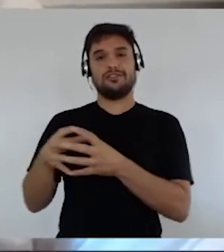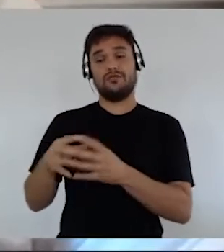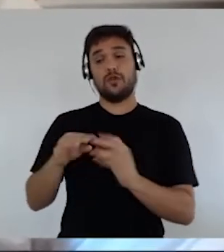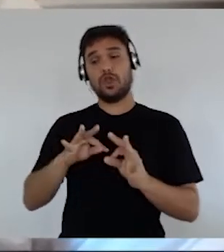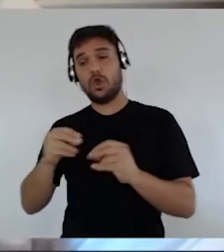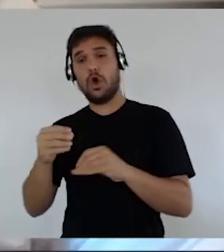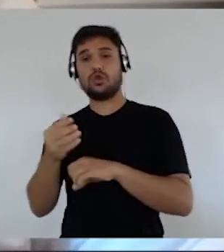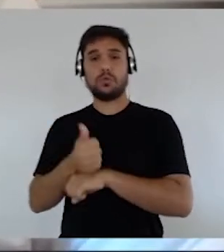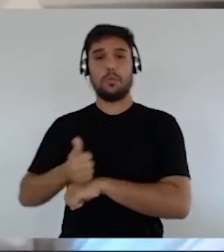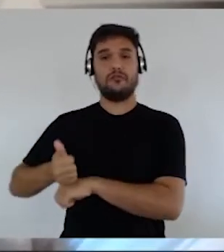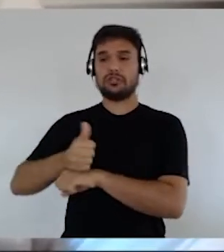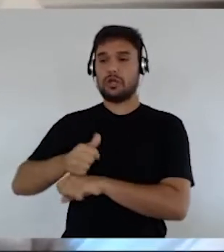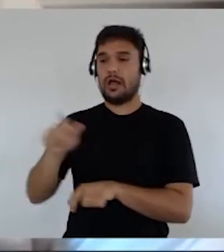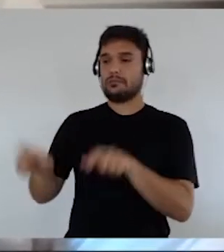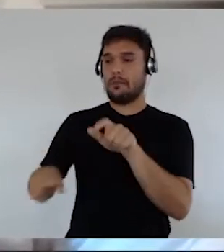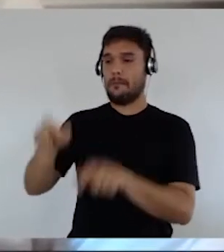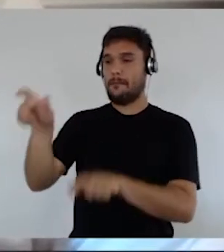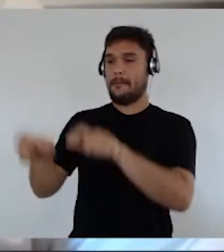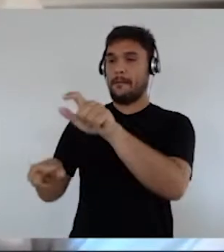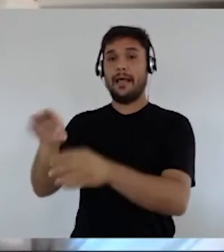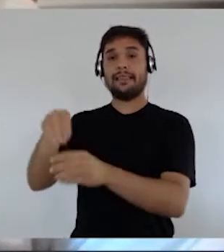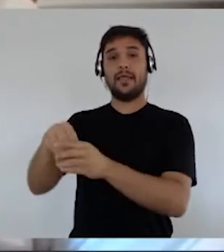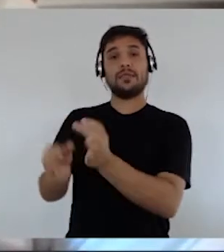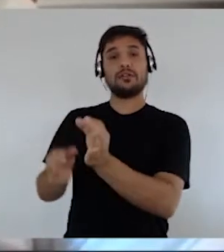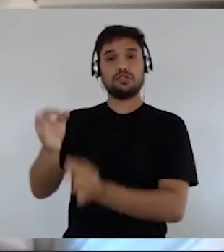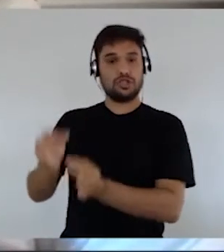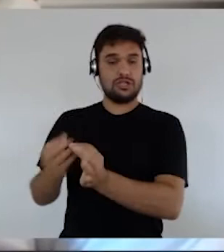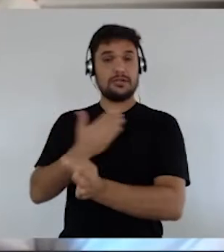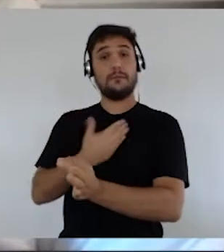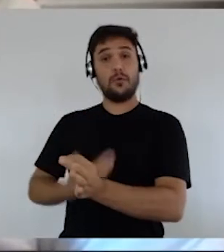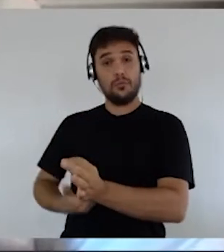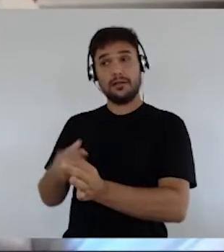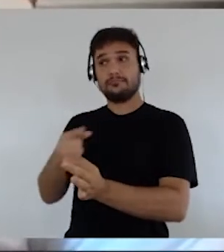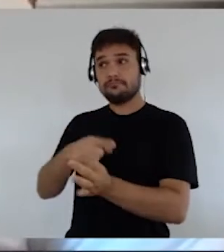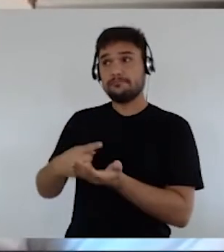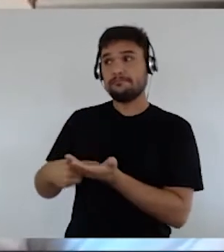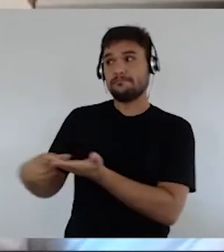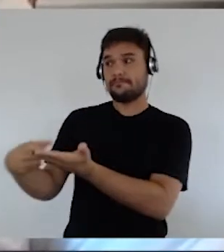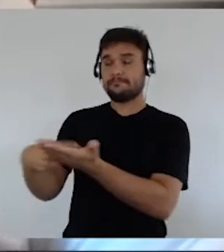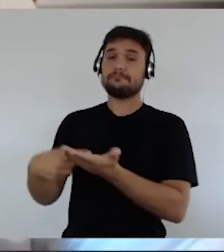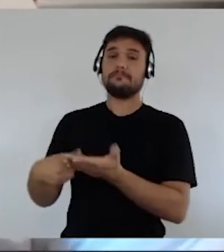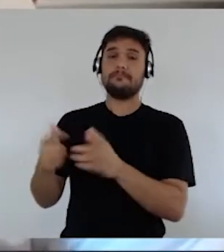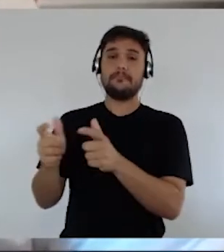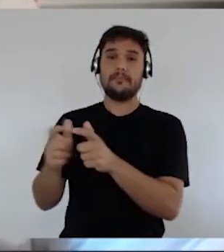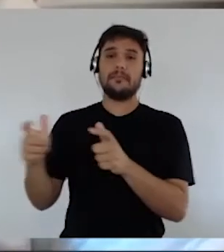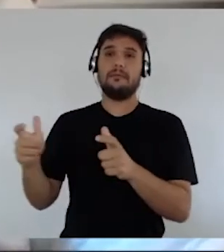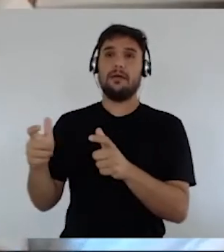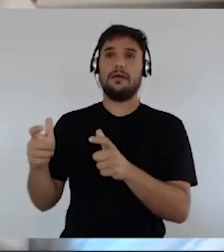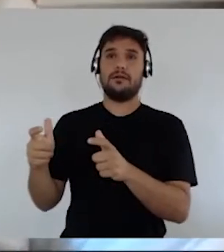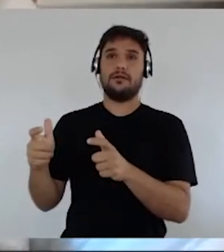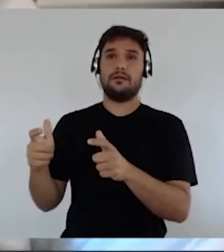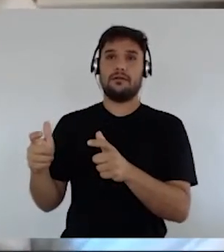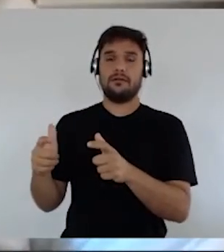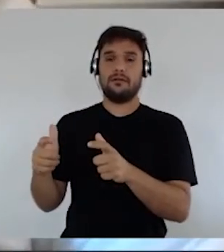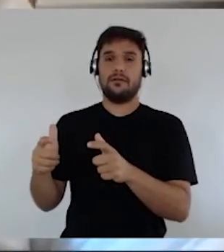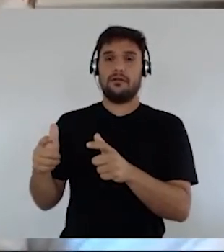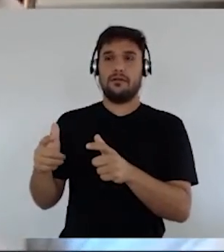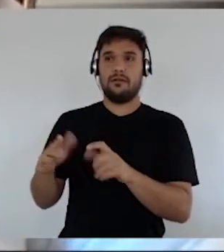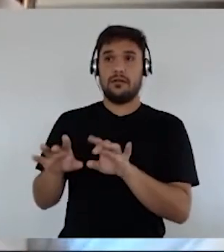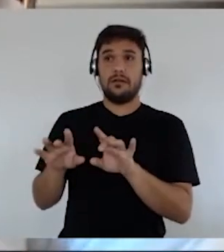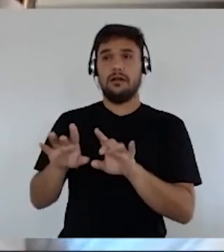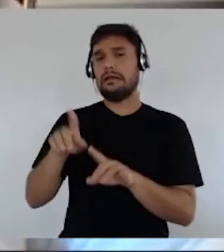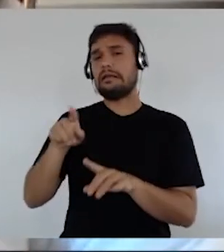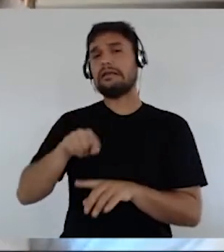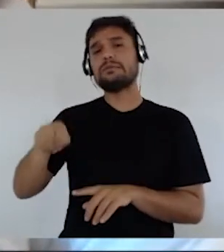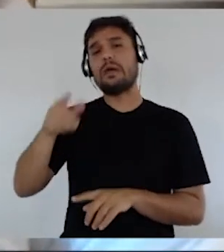as ordens profissionais envolvidas na justiça pública, com maior ou menor circunscrição territorial. E o que